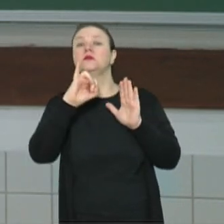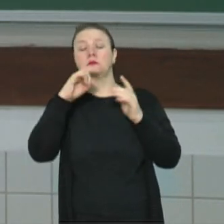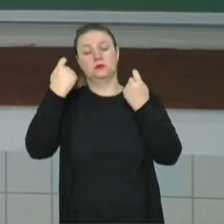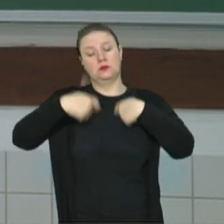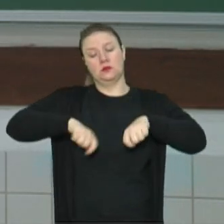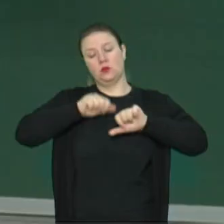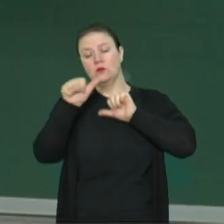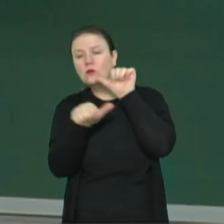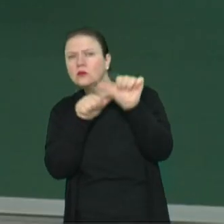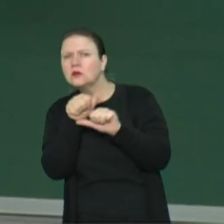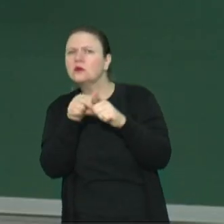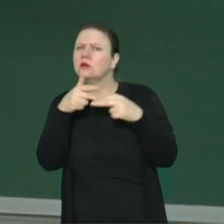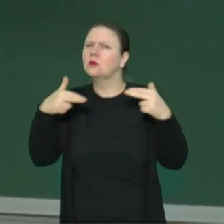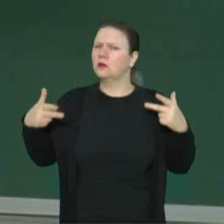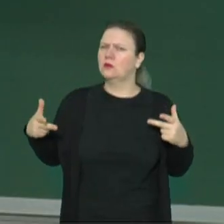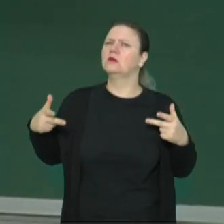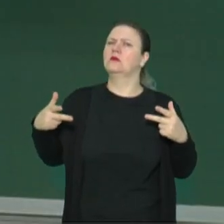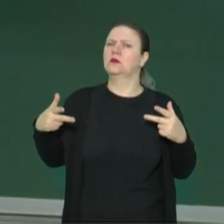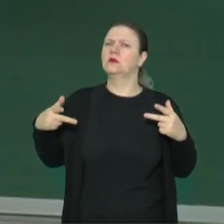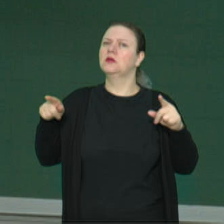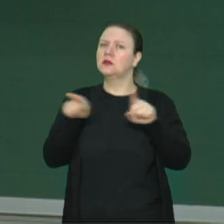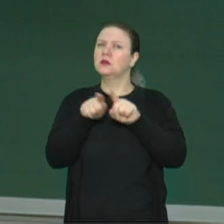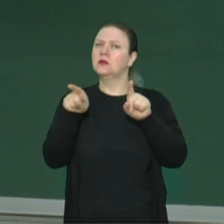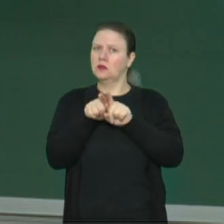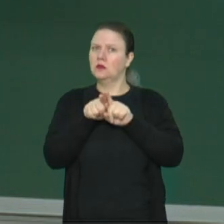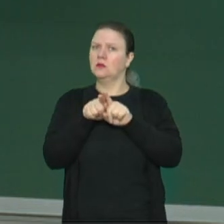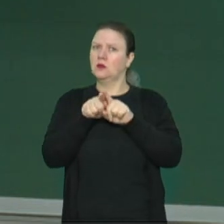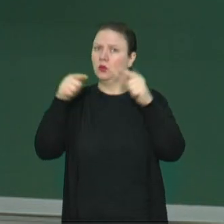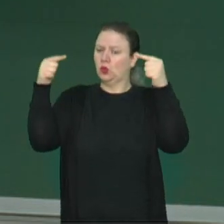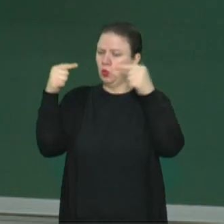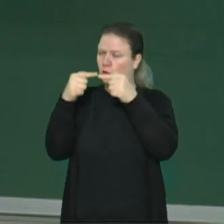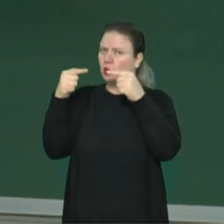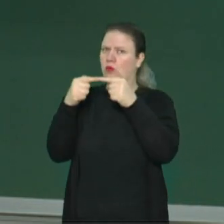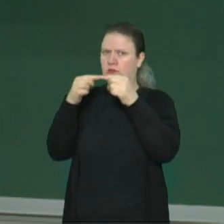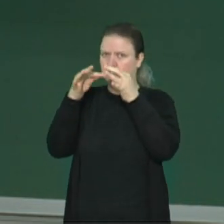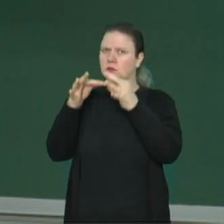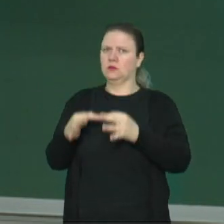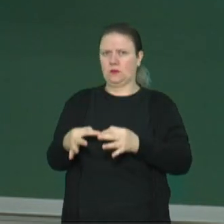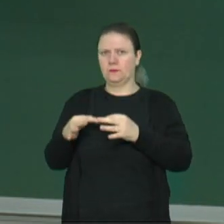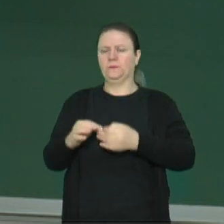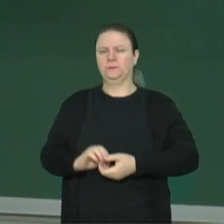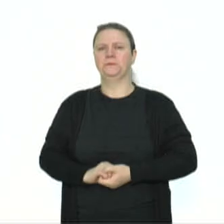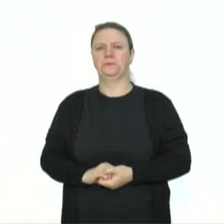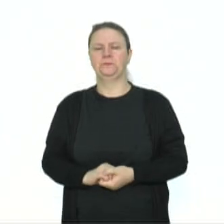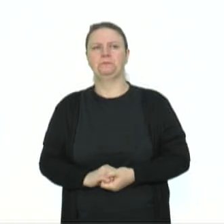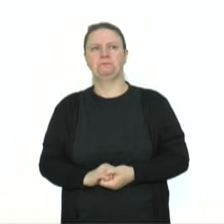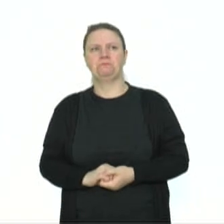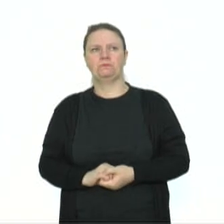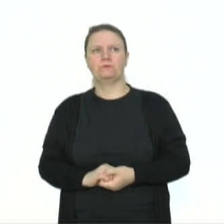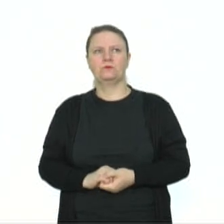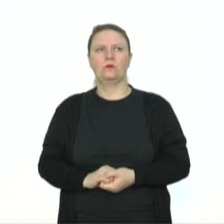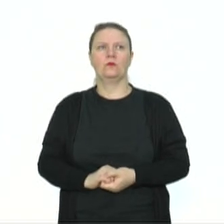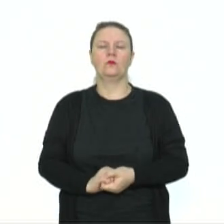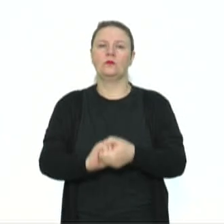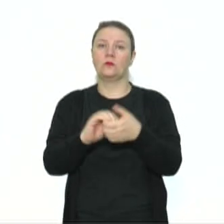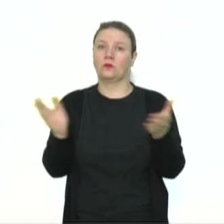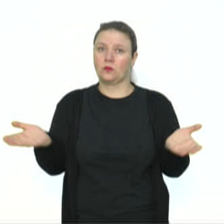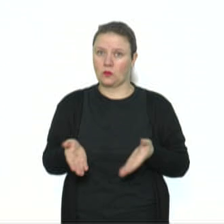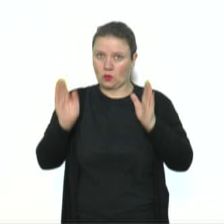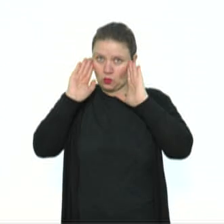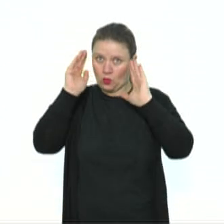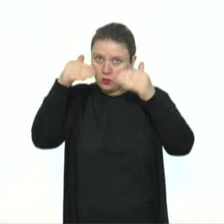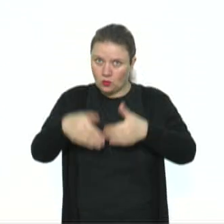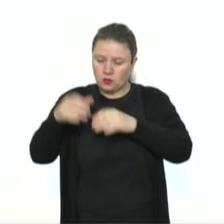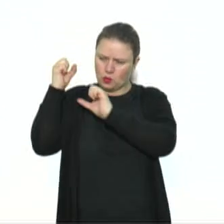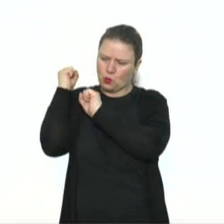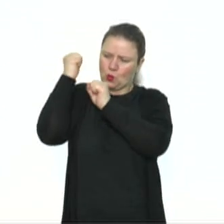fazem. Então, todas as modalidades, existem instituições que fazem essa regulamentação. Então, retratando aqui agora especificamente sobre